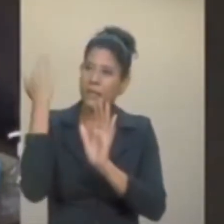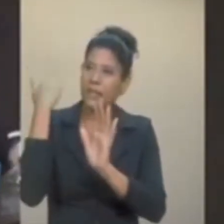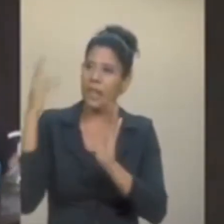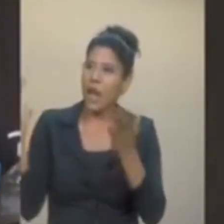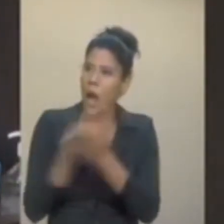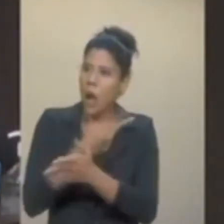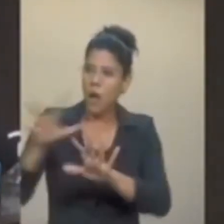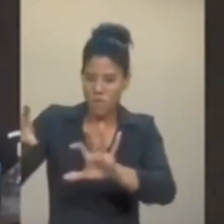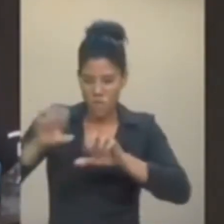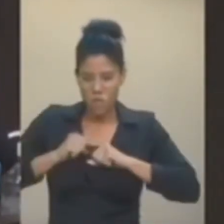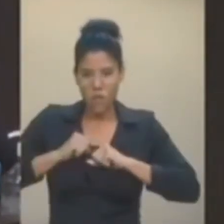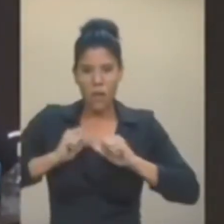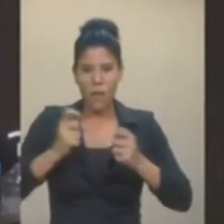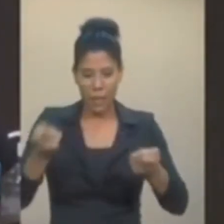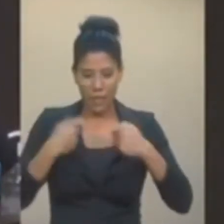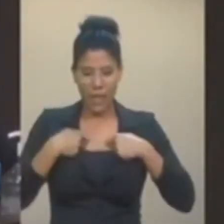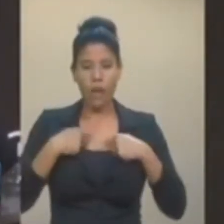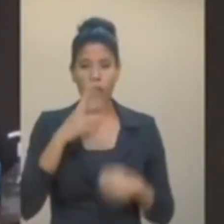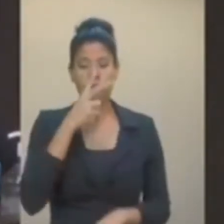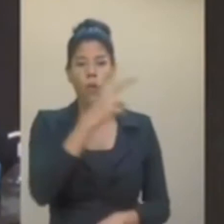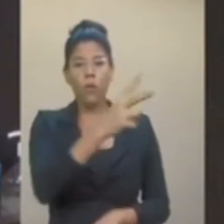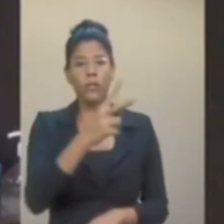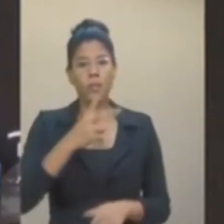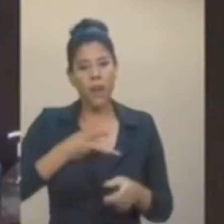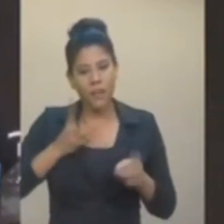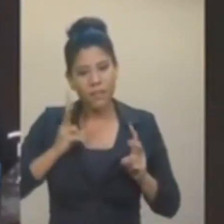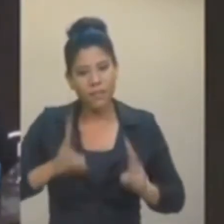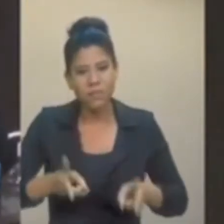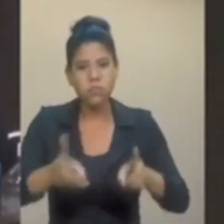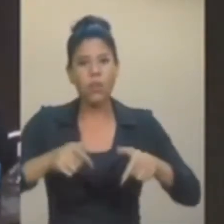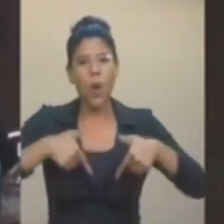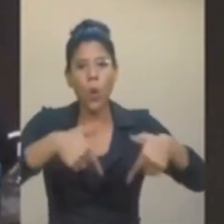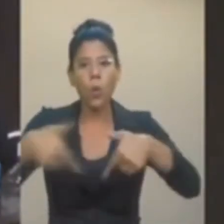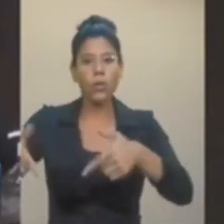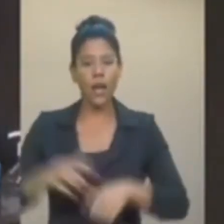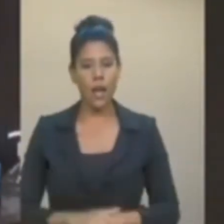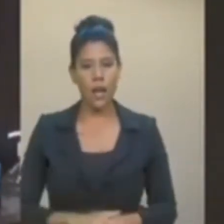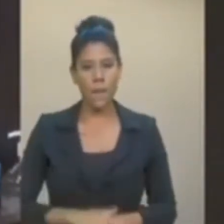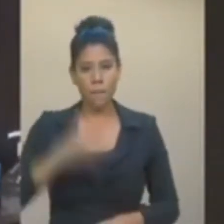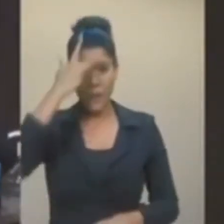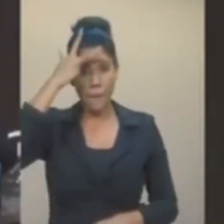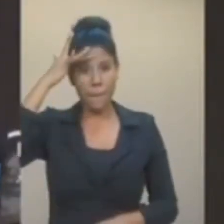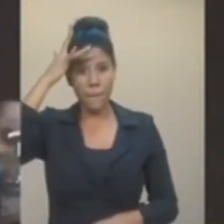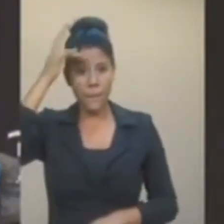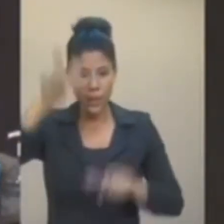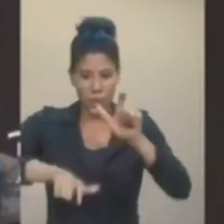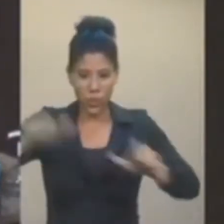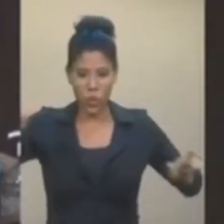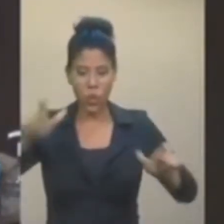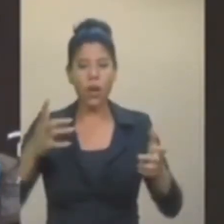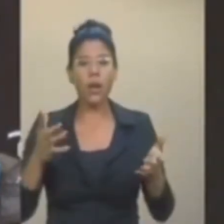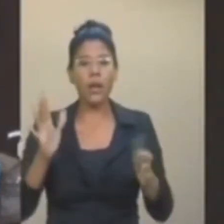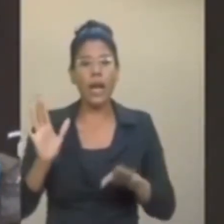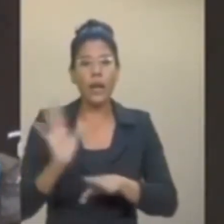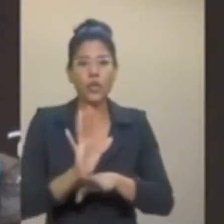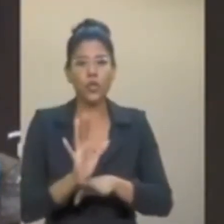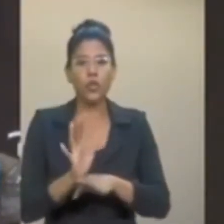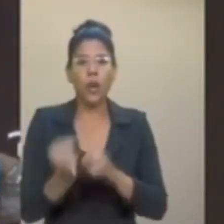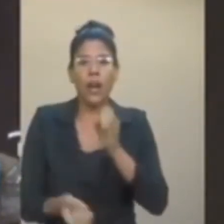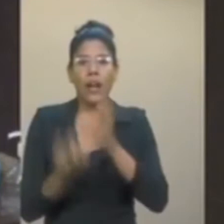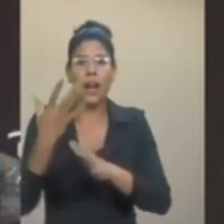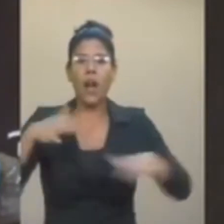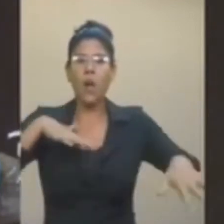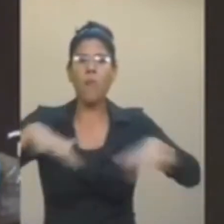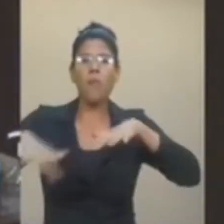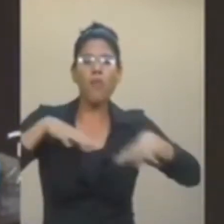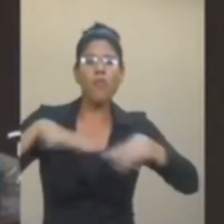Aqueles e aquelas que fizeram, por exemplo, a comissão, aqueles e aquelas que fizeram, por exemplo, o movimento feminino